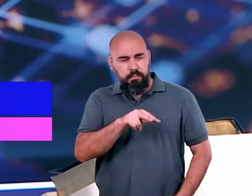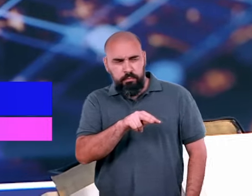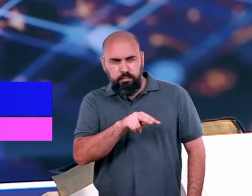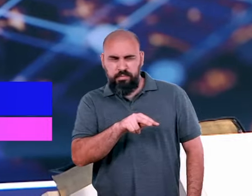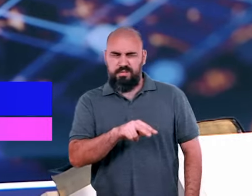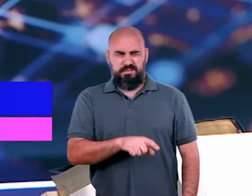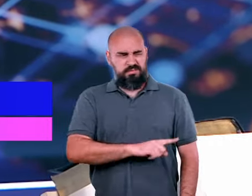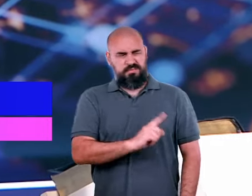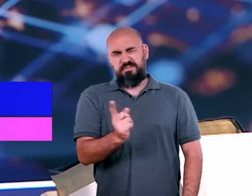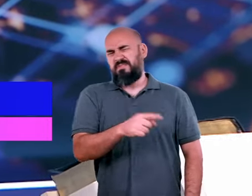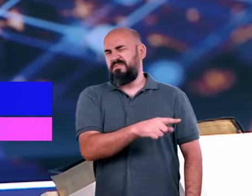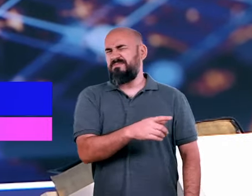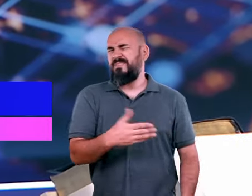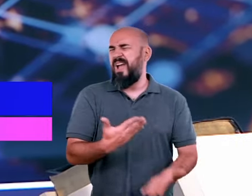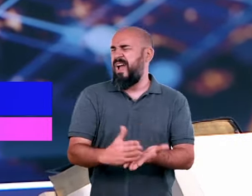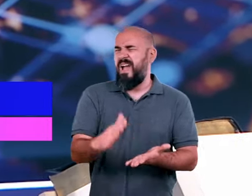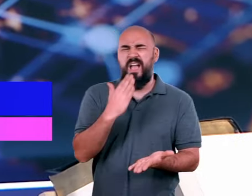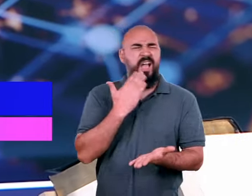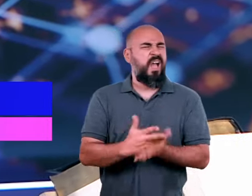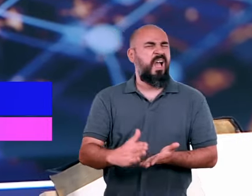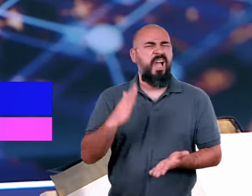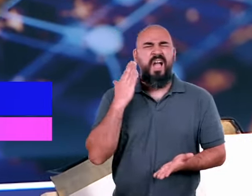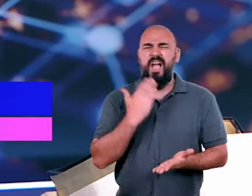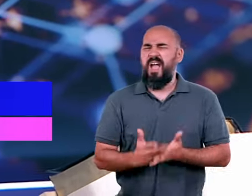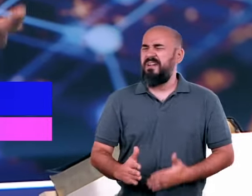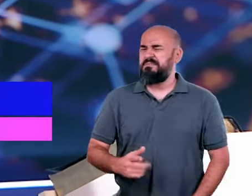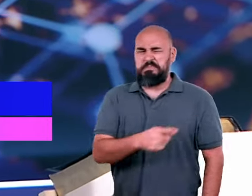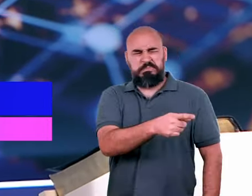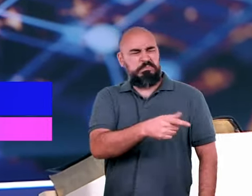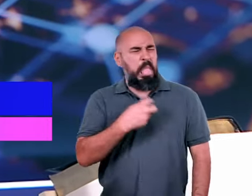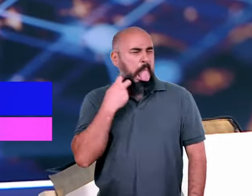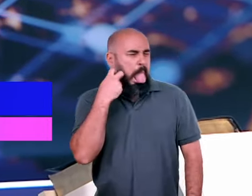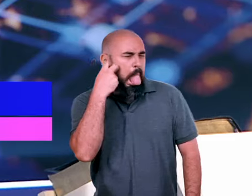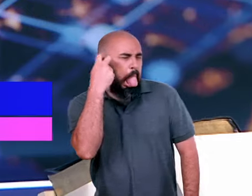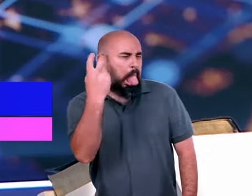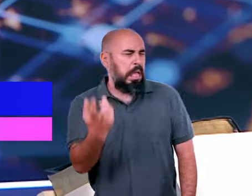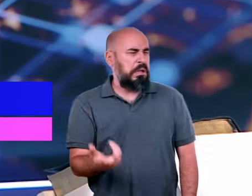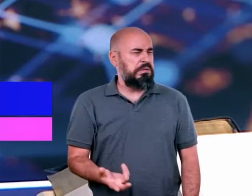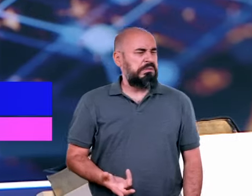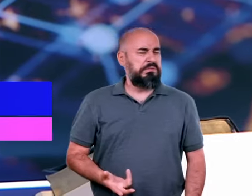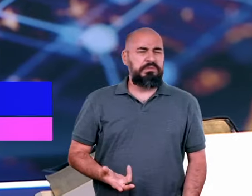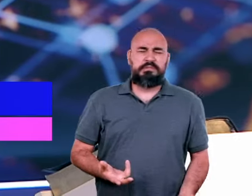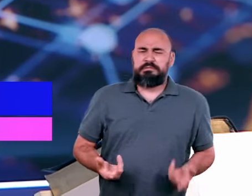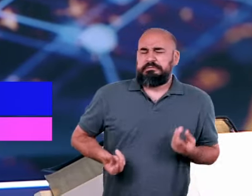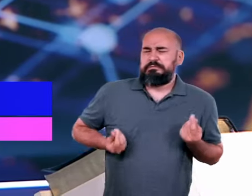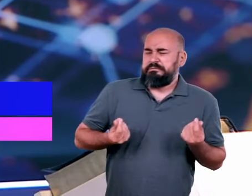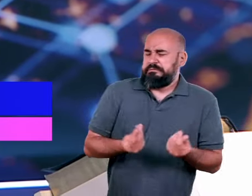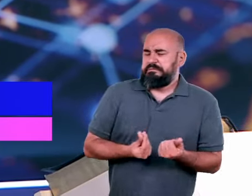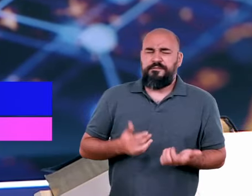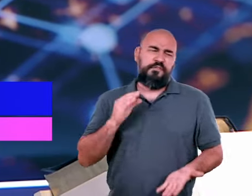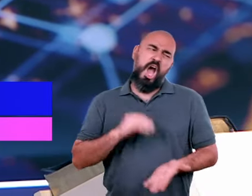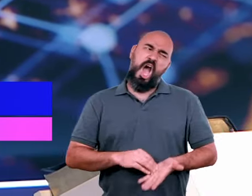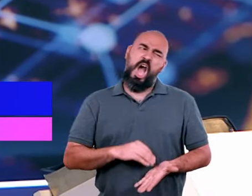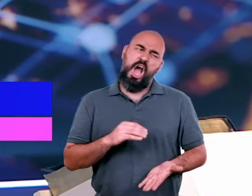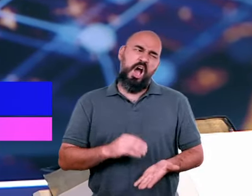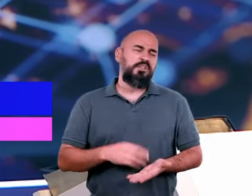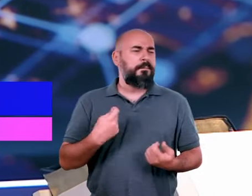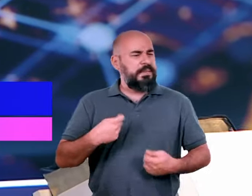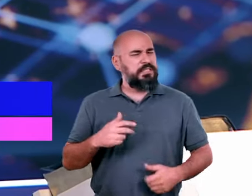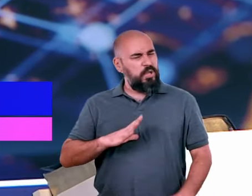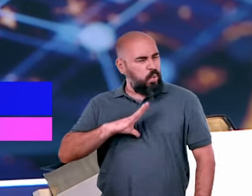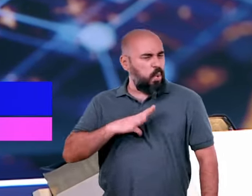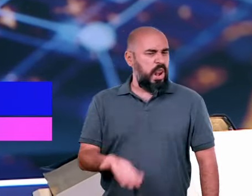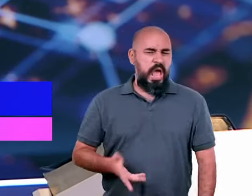precisa de mais, um pouco de desinibição, ser um pouco mais, assim, atirado, e Rafael é um pouco